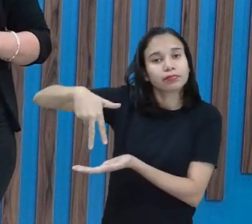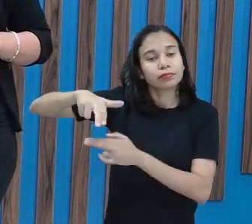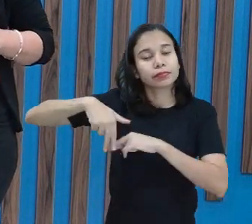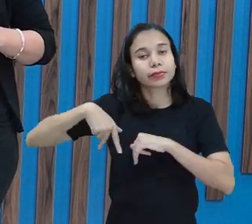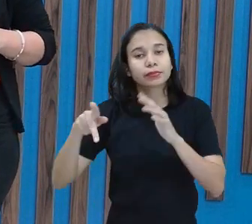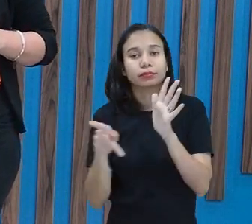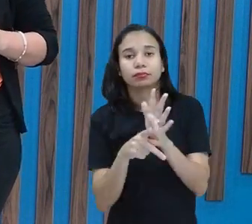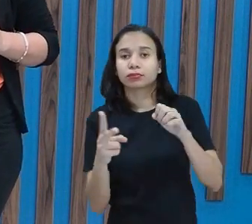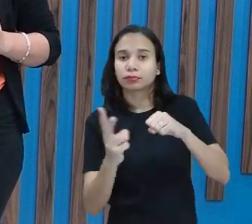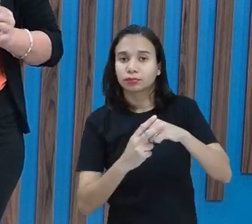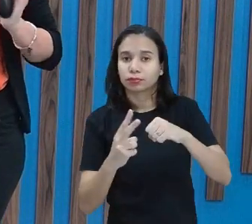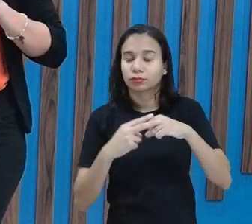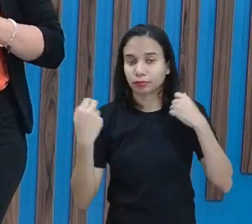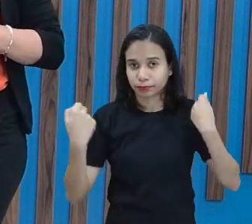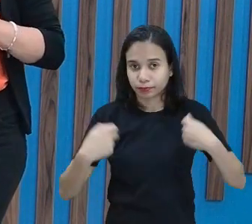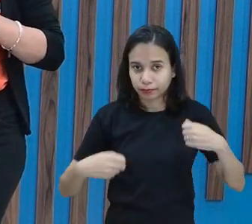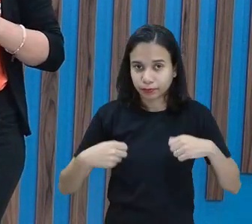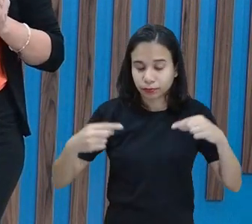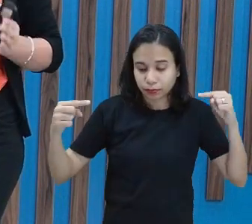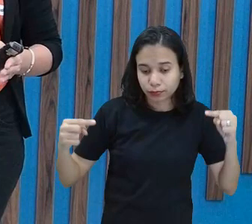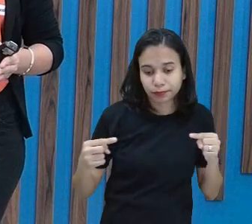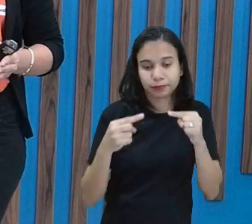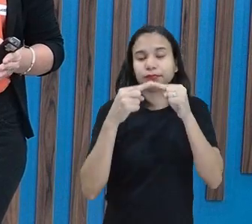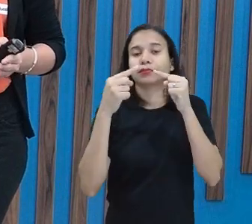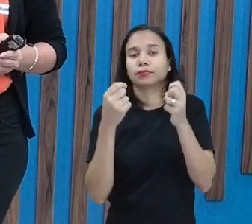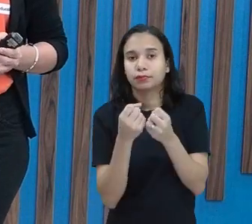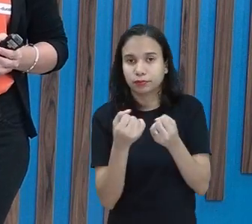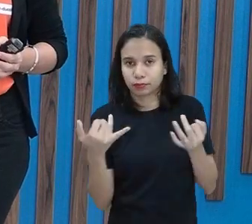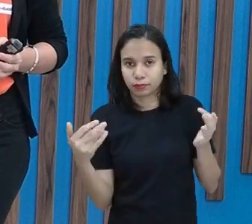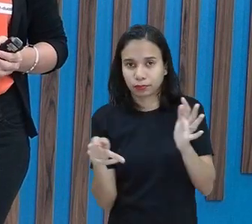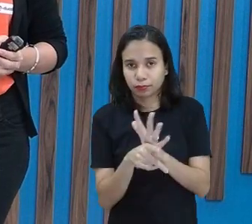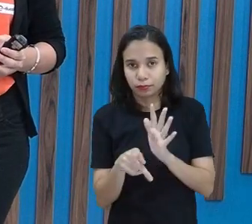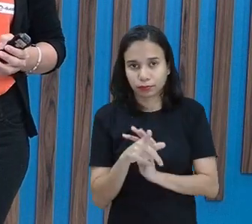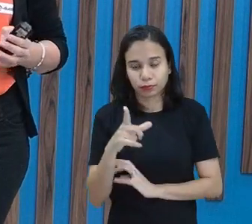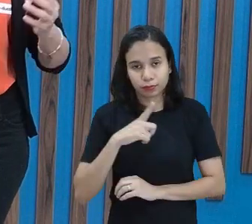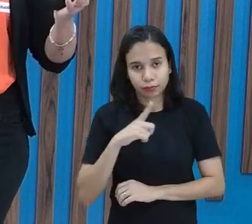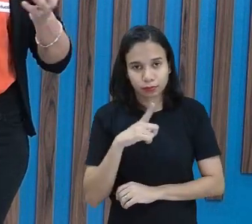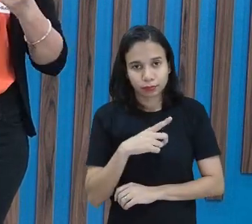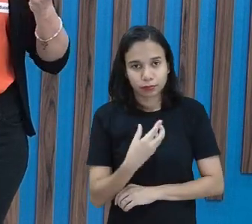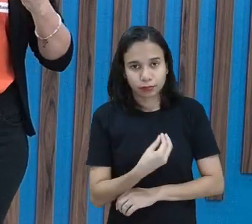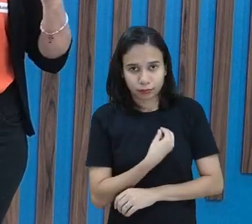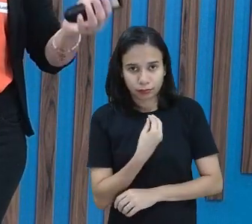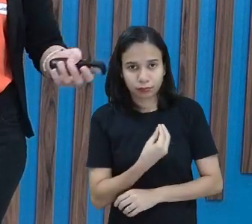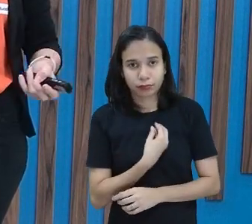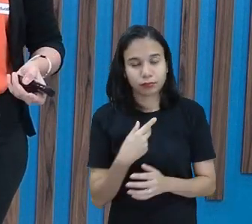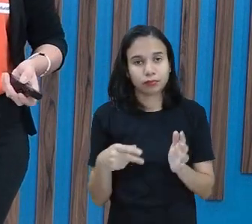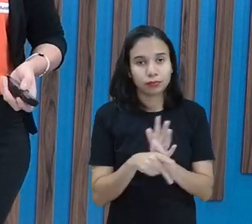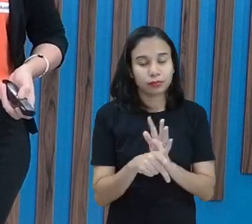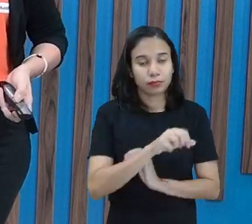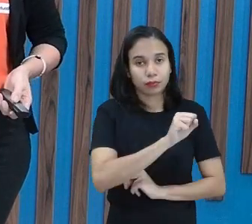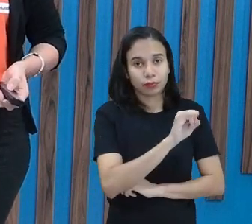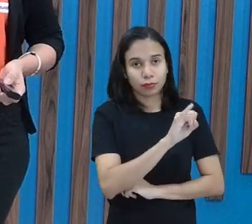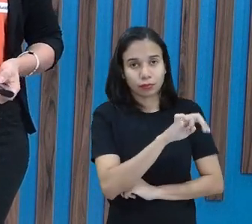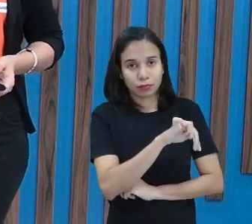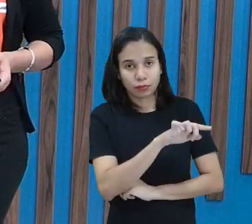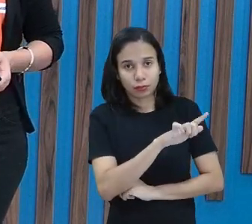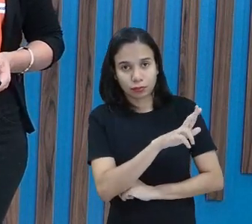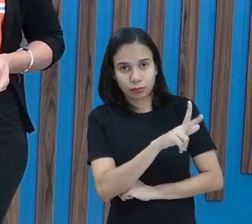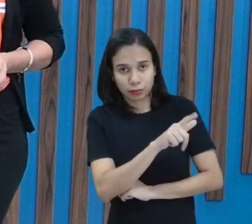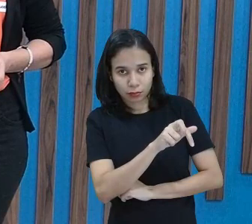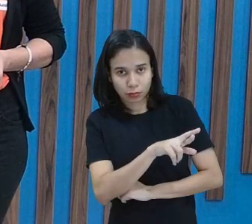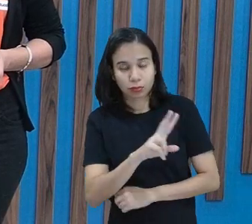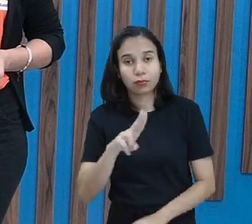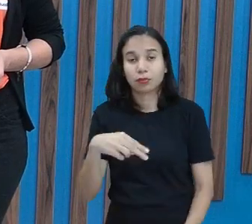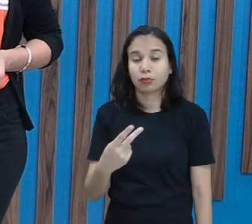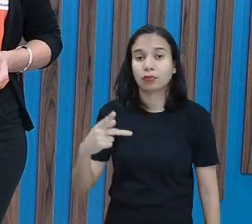o verbo precisa estar de acordo com com o singular, com o plural,